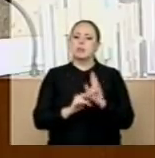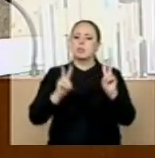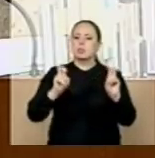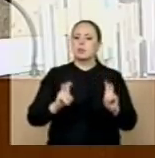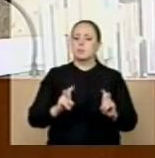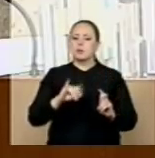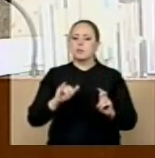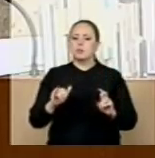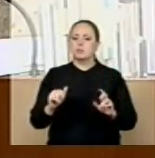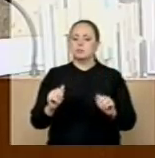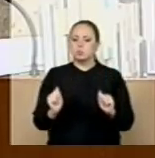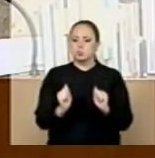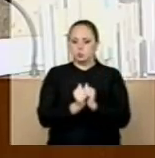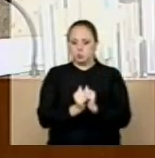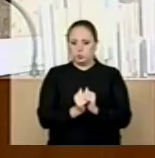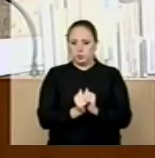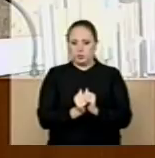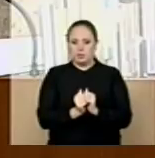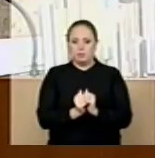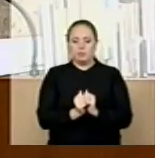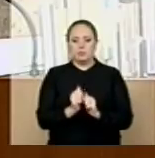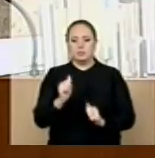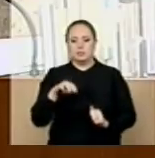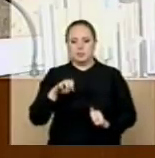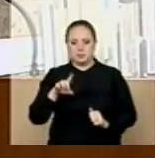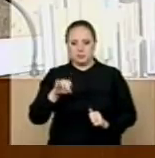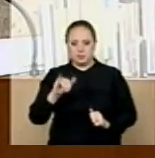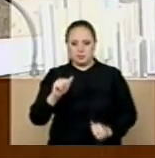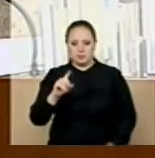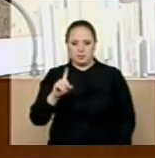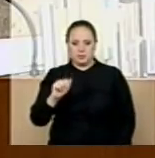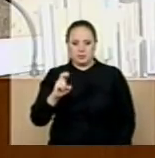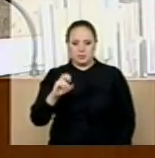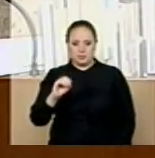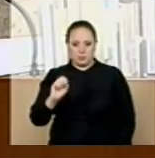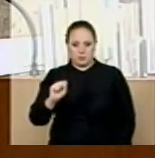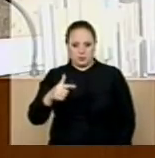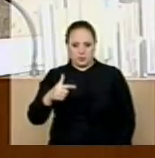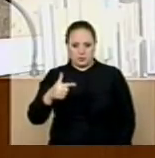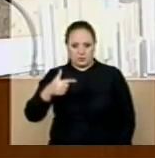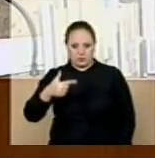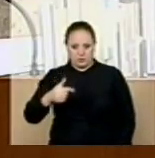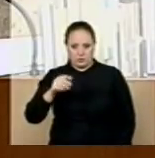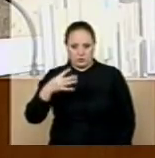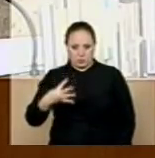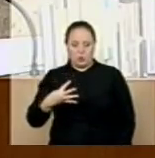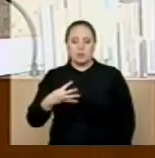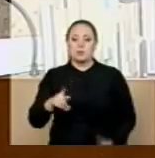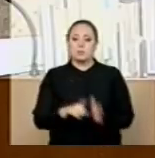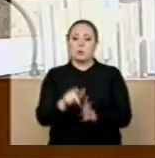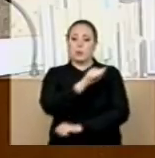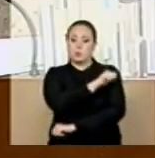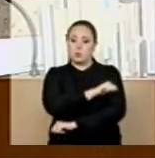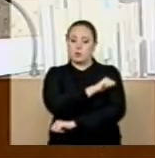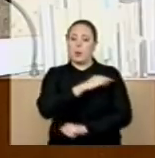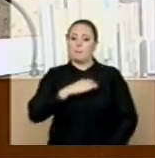em conjunto a medida cautelar em ação direta de inconstitucionalidade 5.824, procedente do Rio de Janeiro e relatado pelo ministro Edson